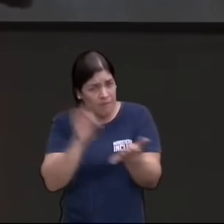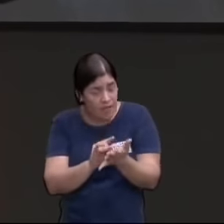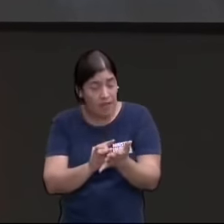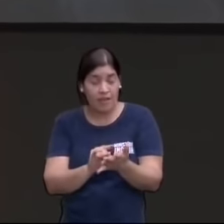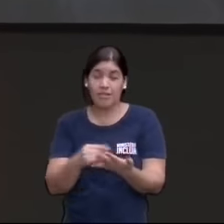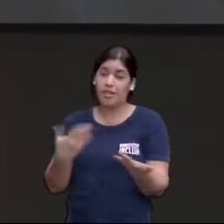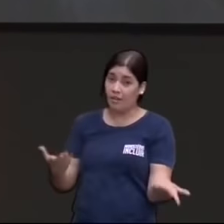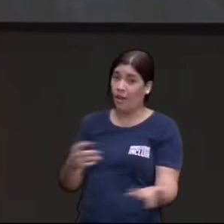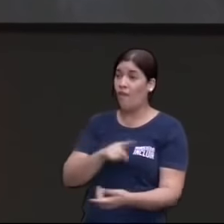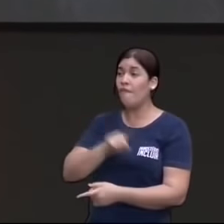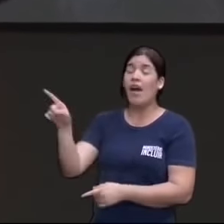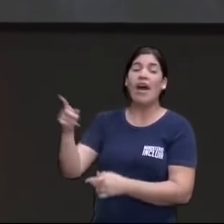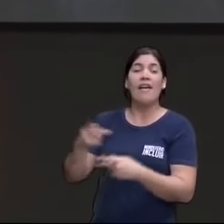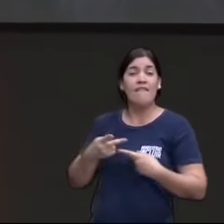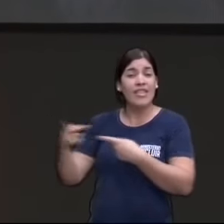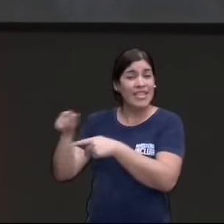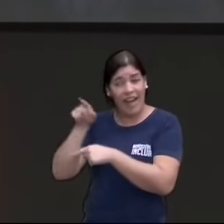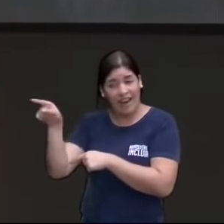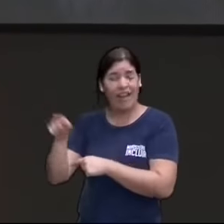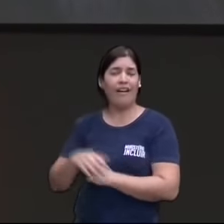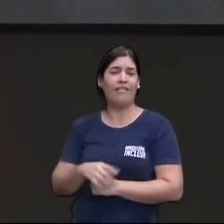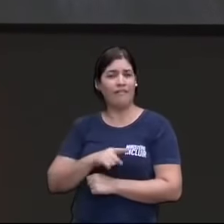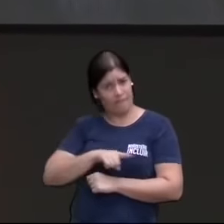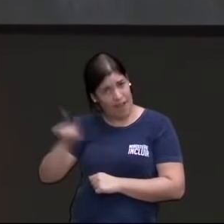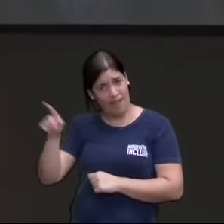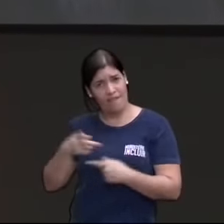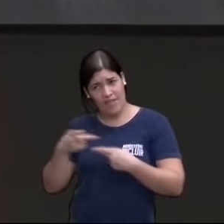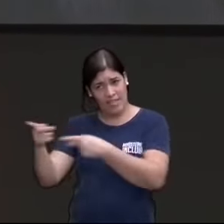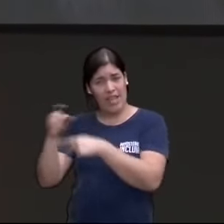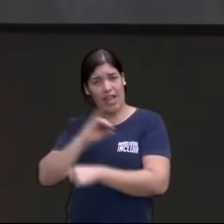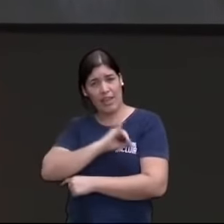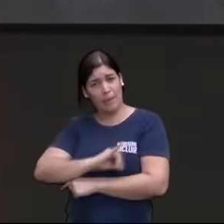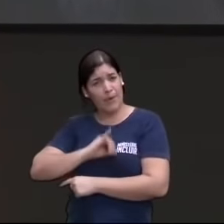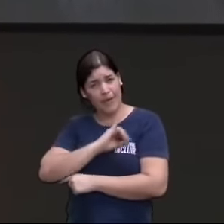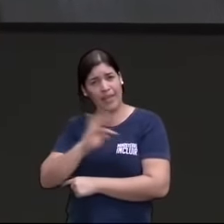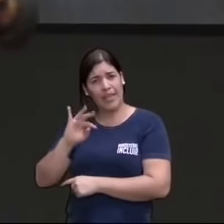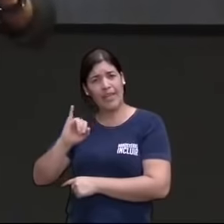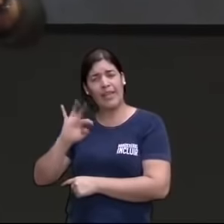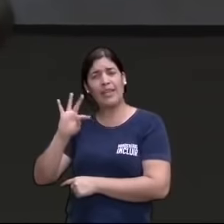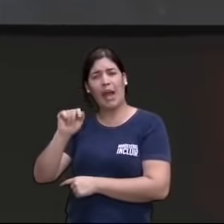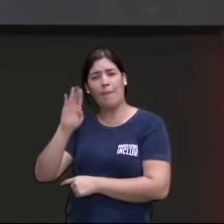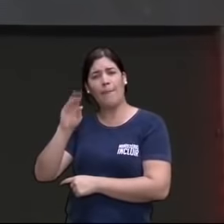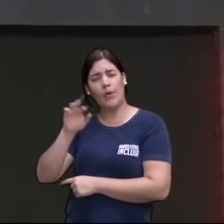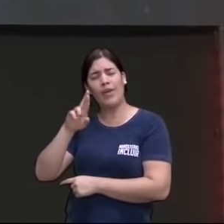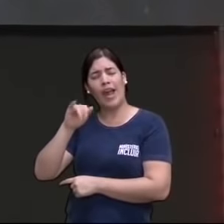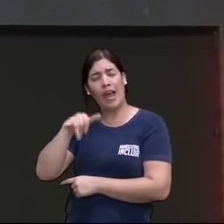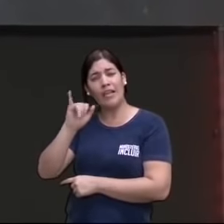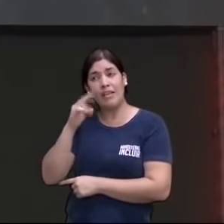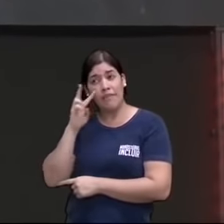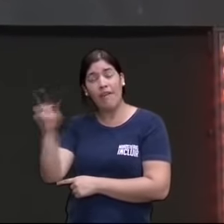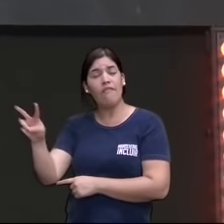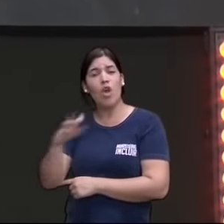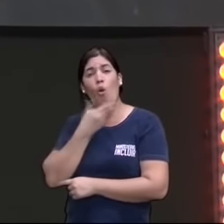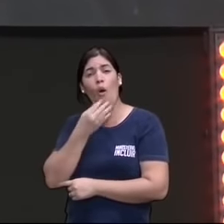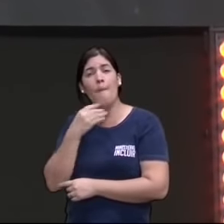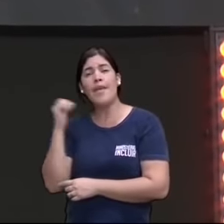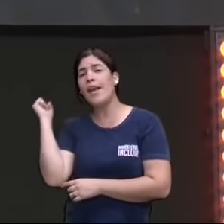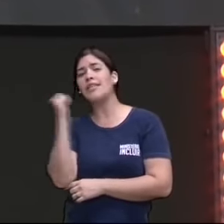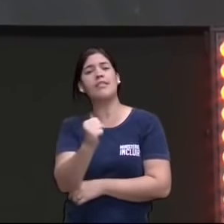dia visitar a nossa comunidade terapêutica. Vai lá. Você vai ver o cara que era assassino,